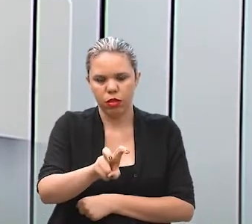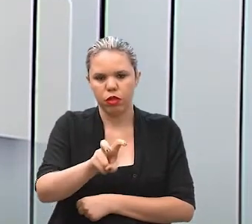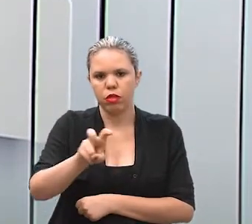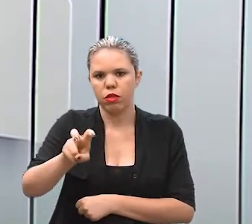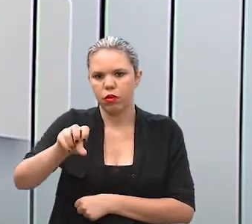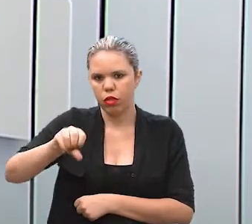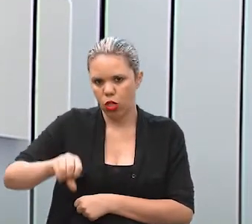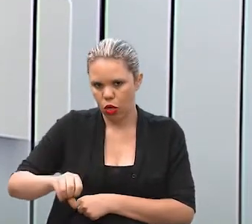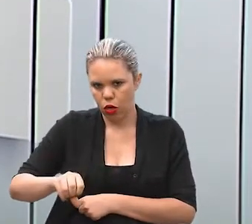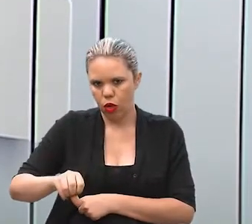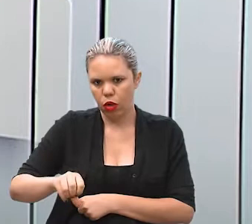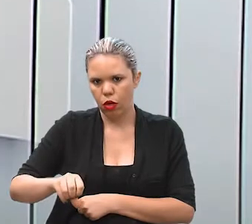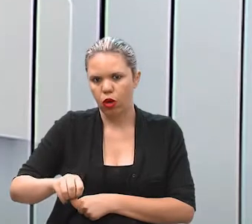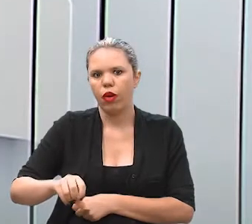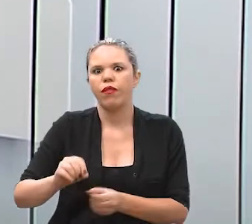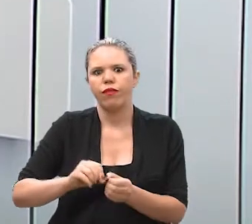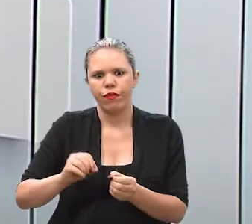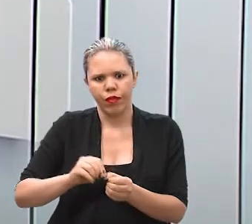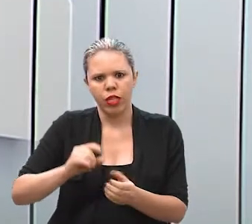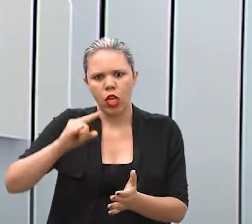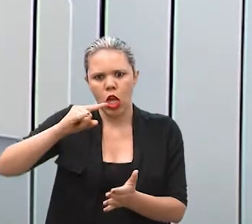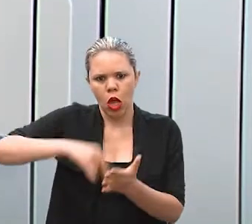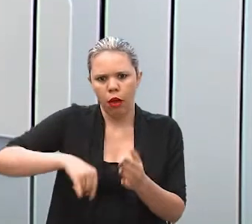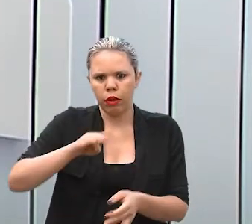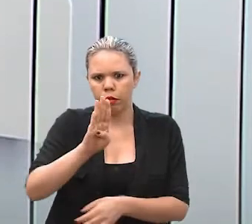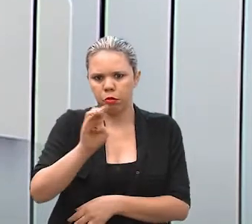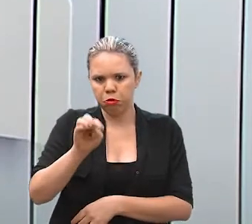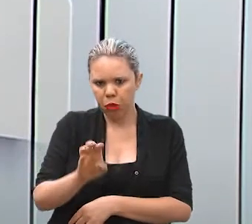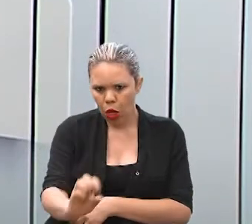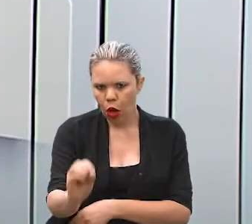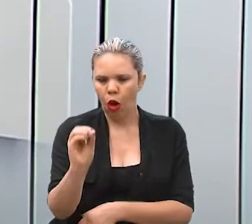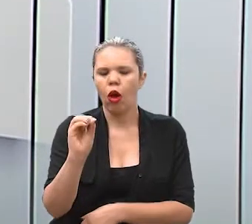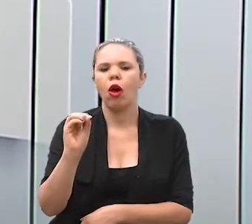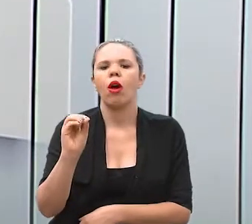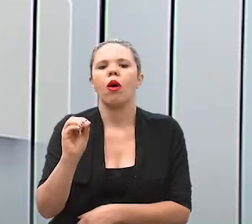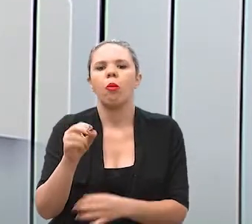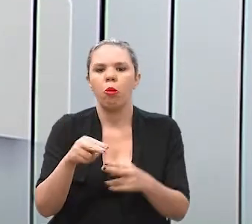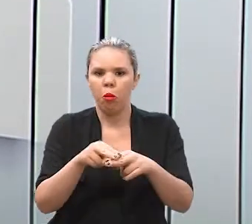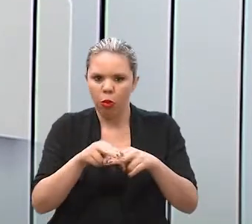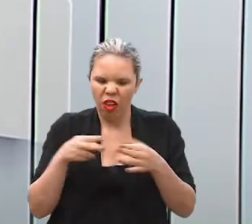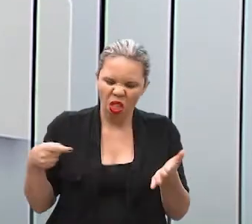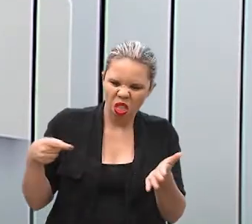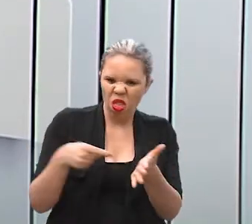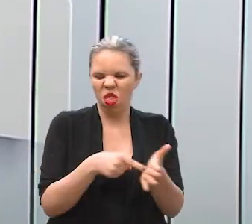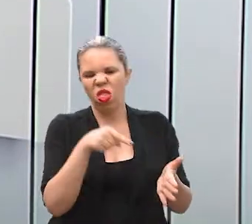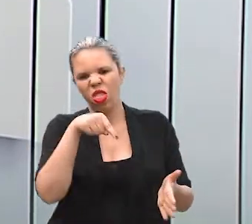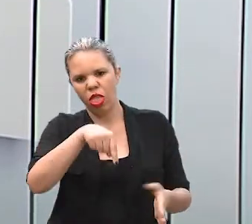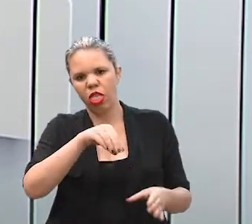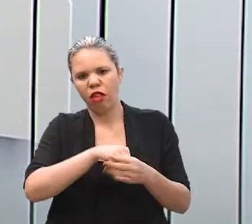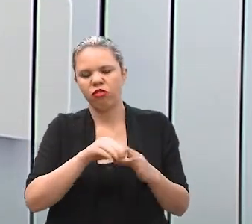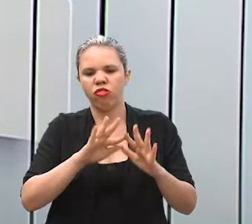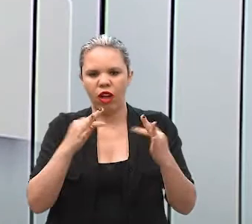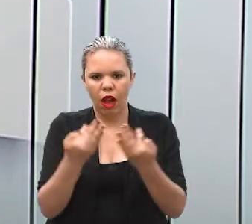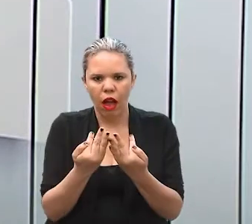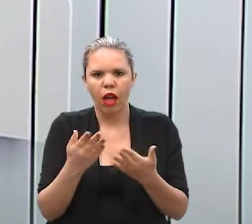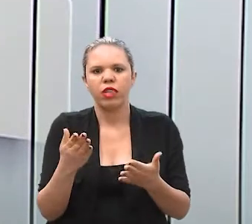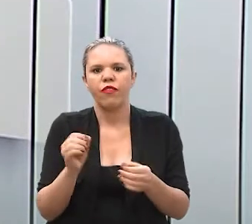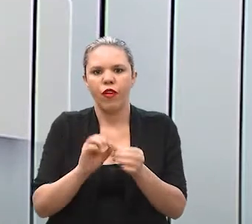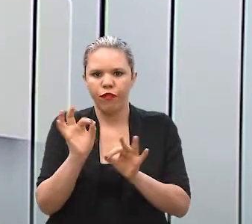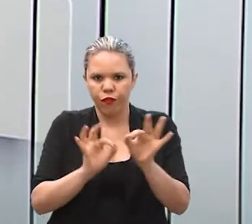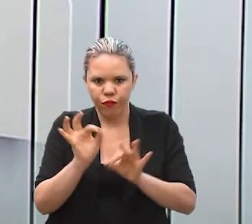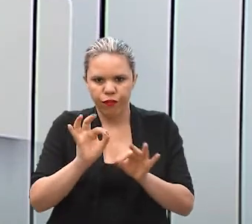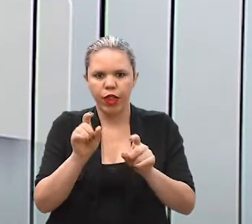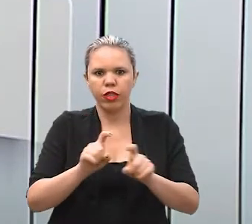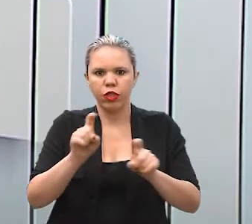5.559 boletins de ocorrência de violência doméstica foram feitos pela internet. São 62 casos